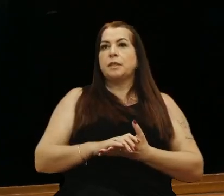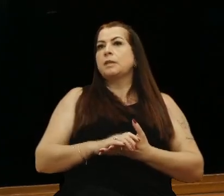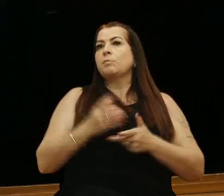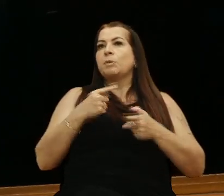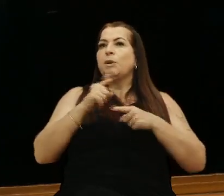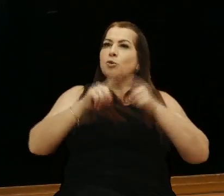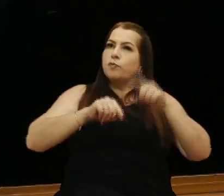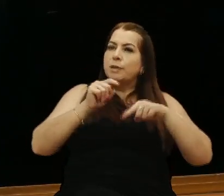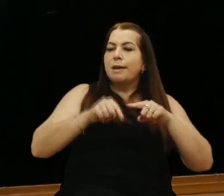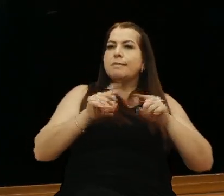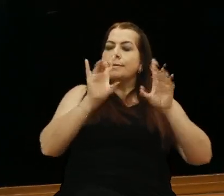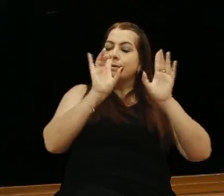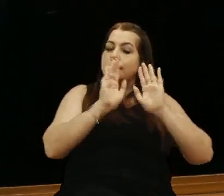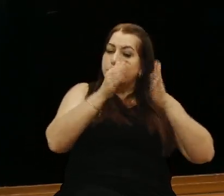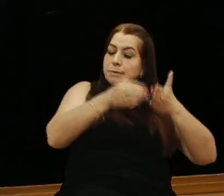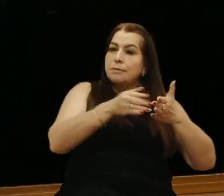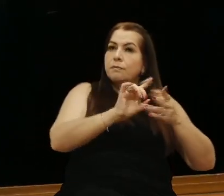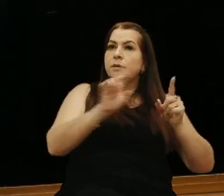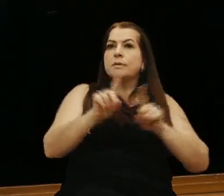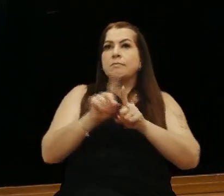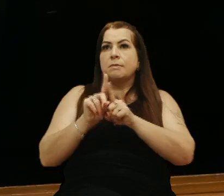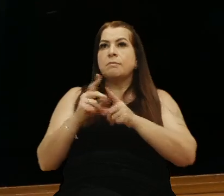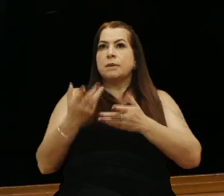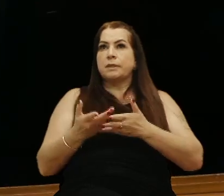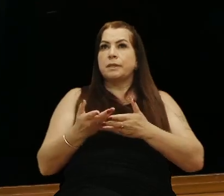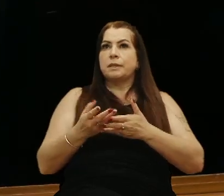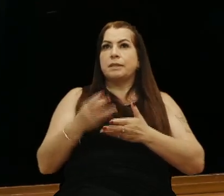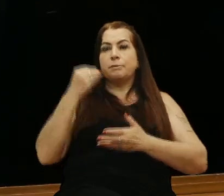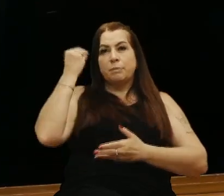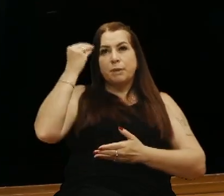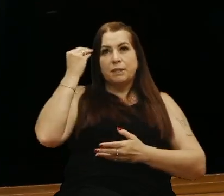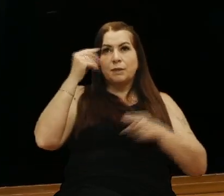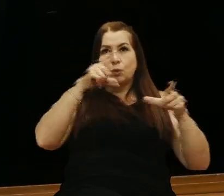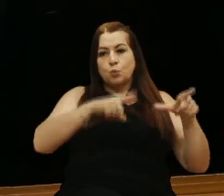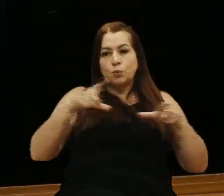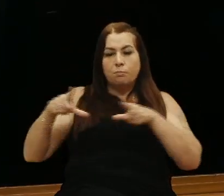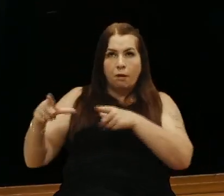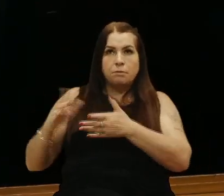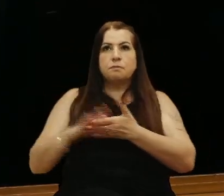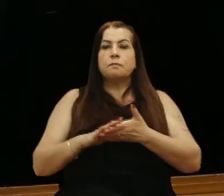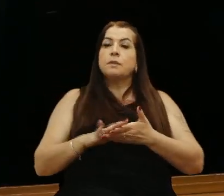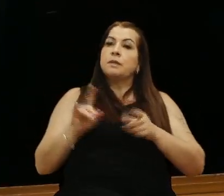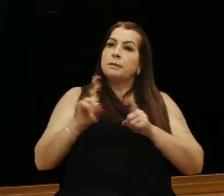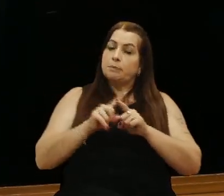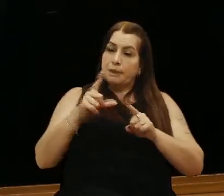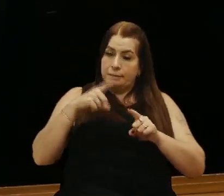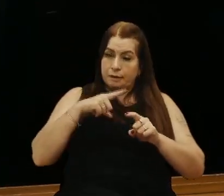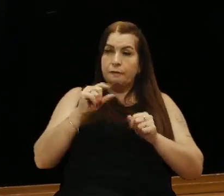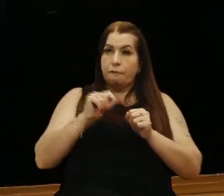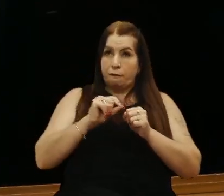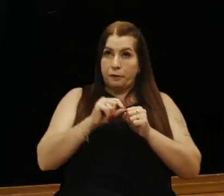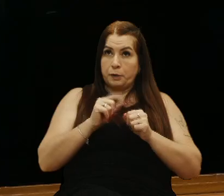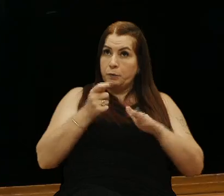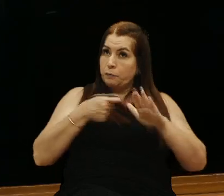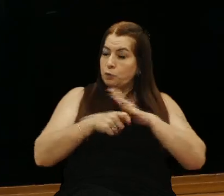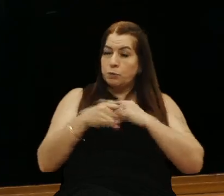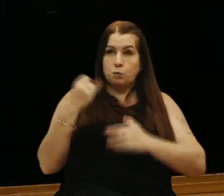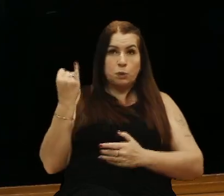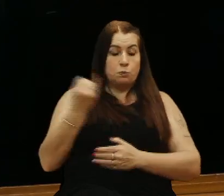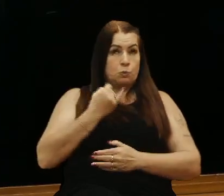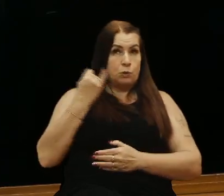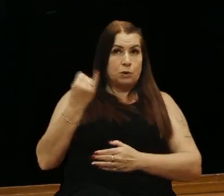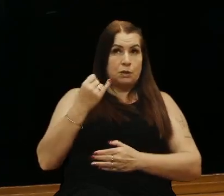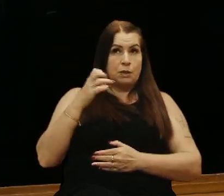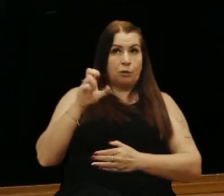meio de atividades específicas, seja por meio da vivência dos espaços. E embora nós tenhamos feito um investimento significativo